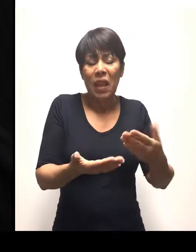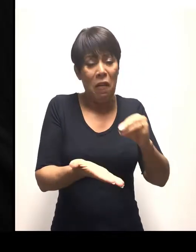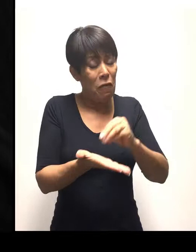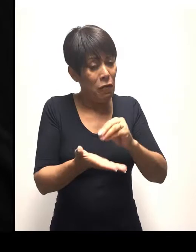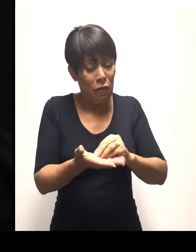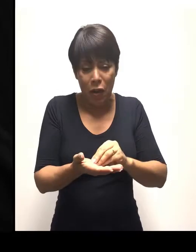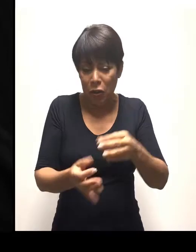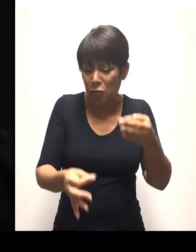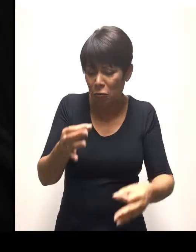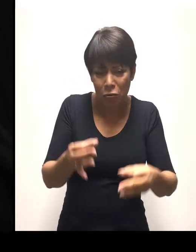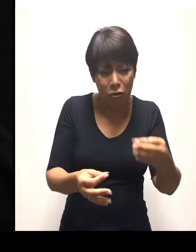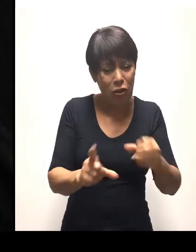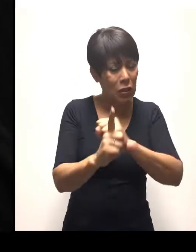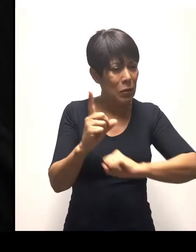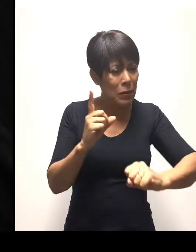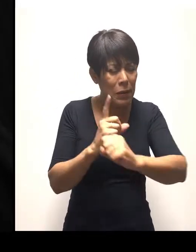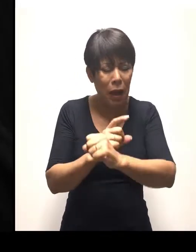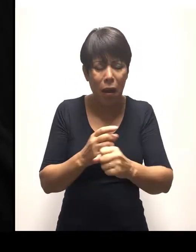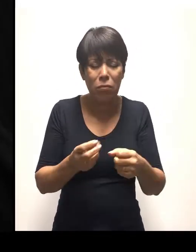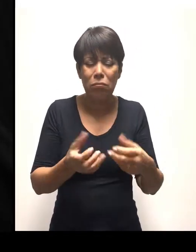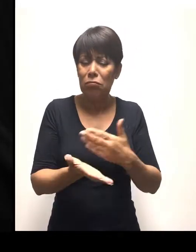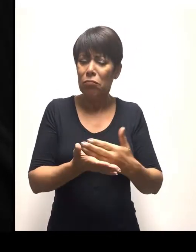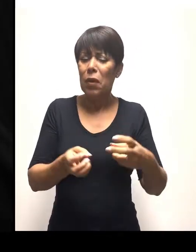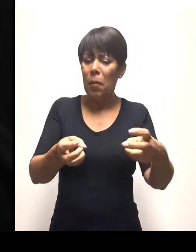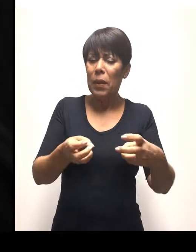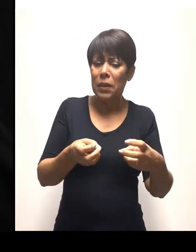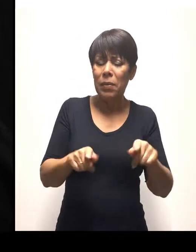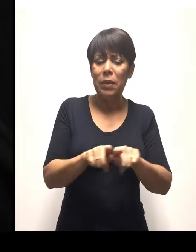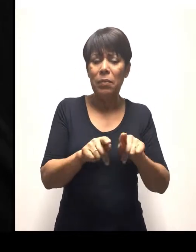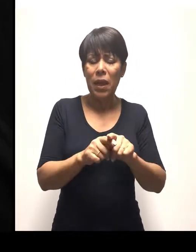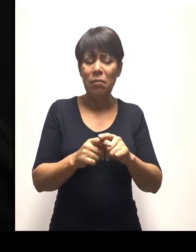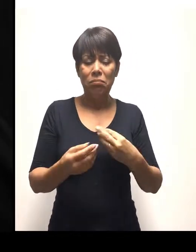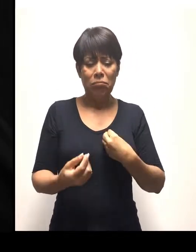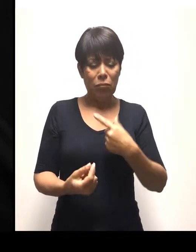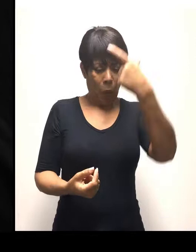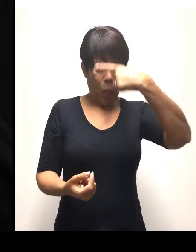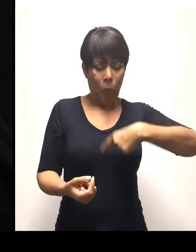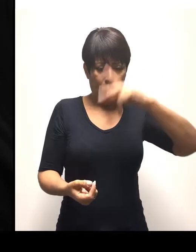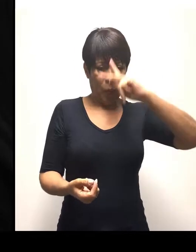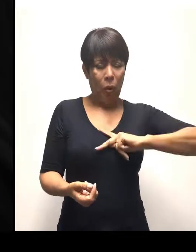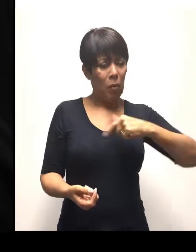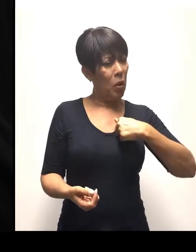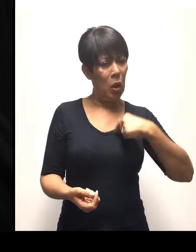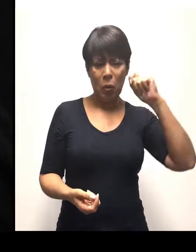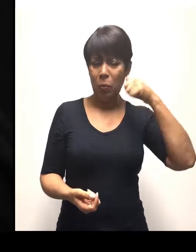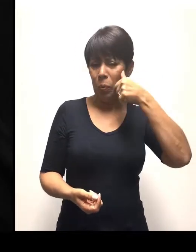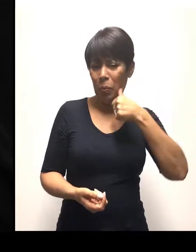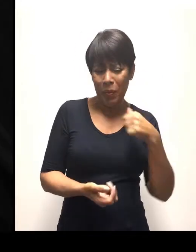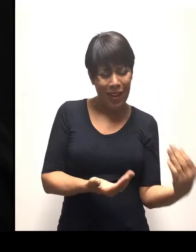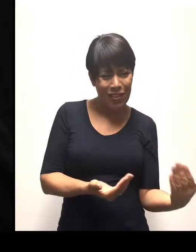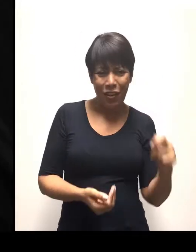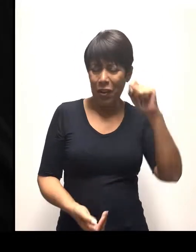injustiças sociais, quando eu começo a me localizar no mundo como uma menina negra,